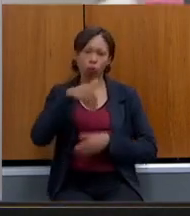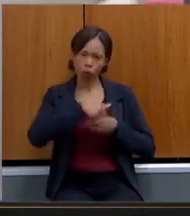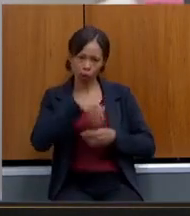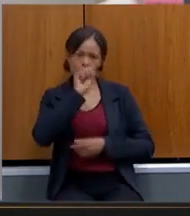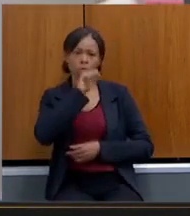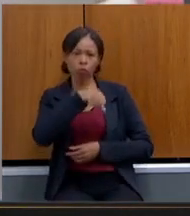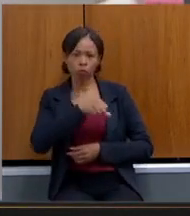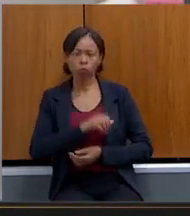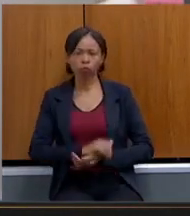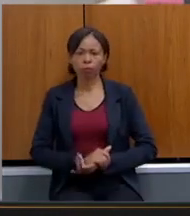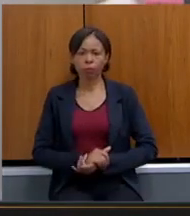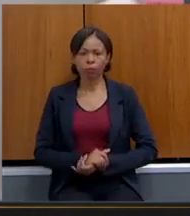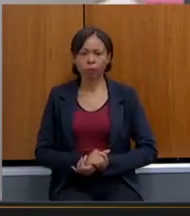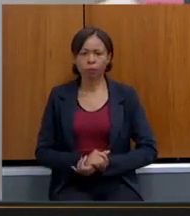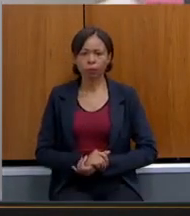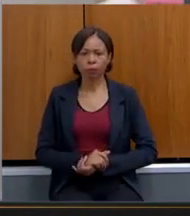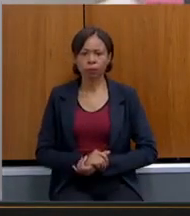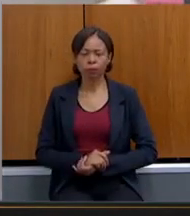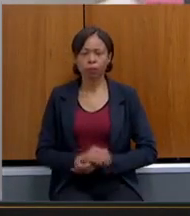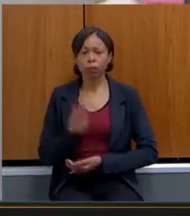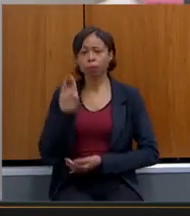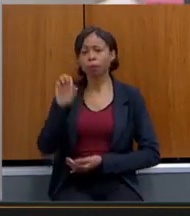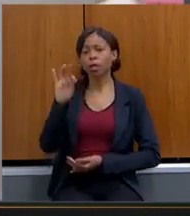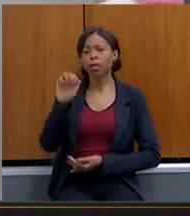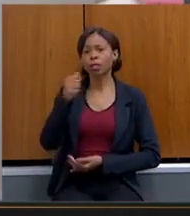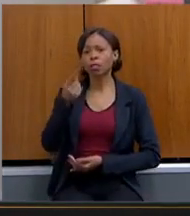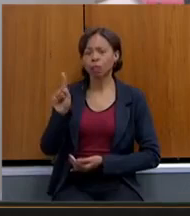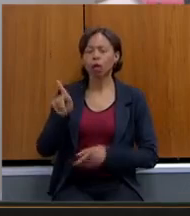Presidente Deputado